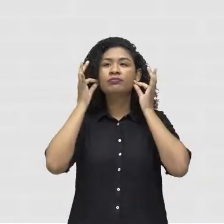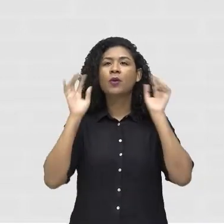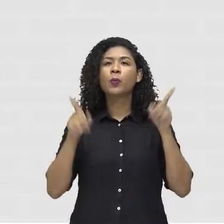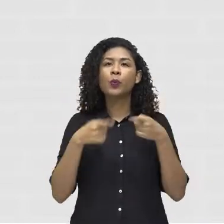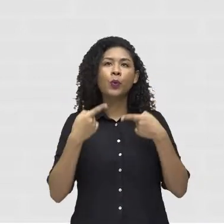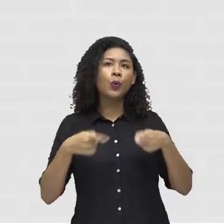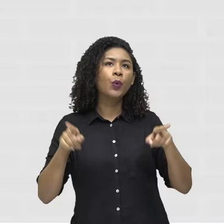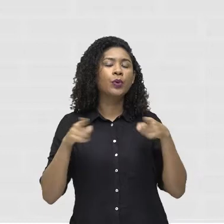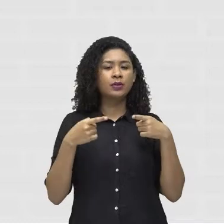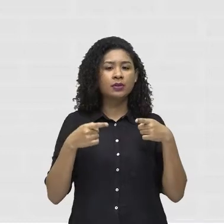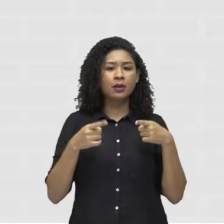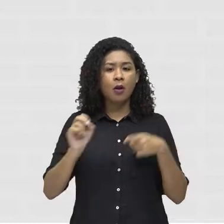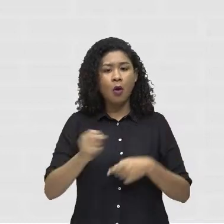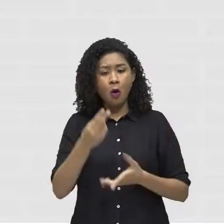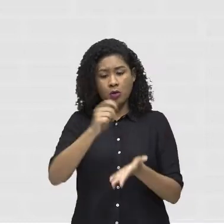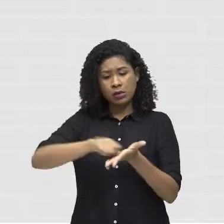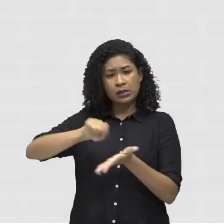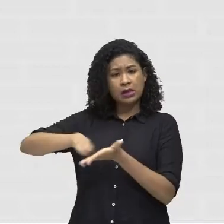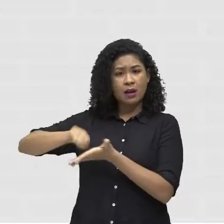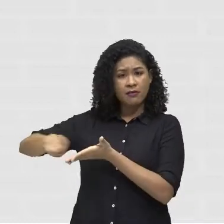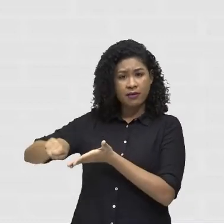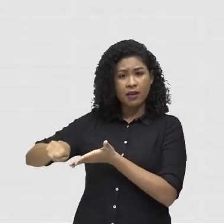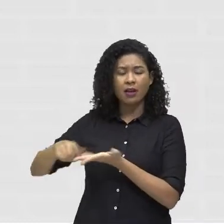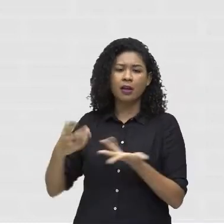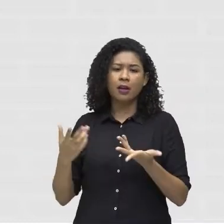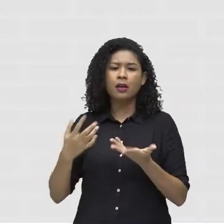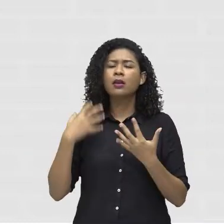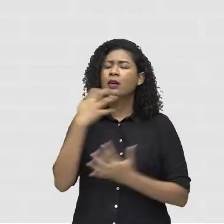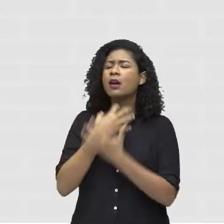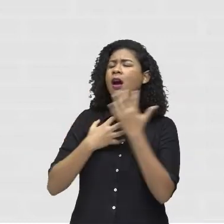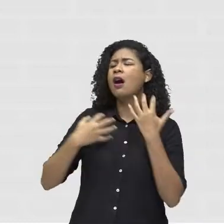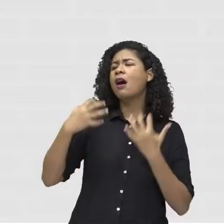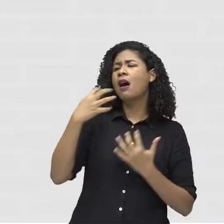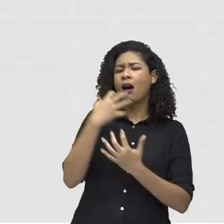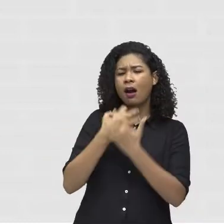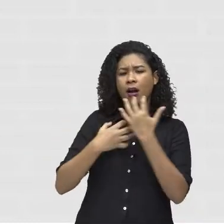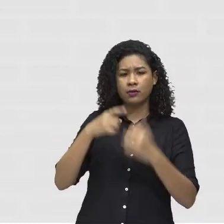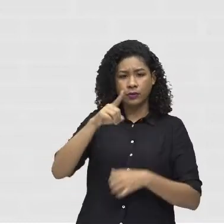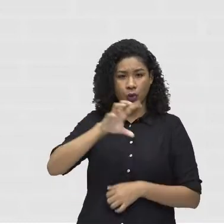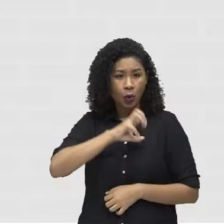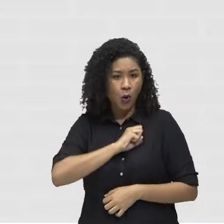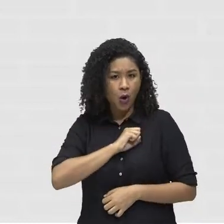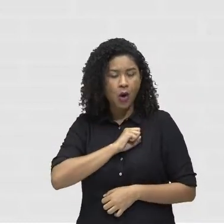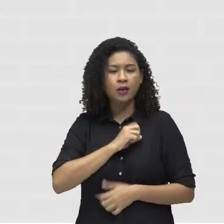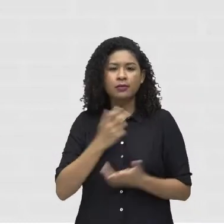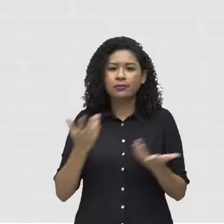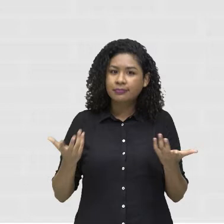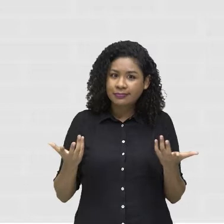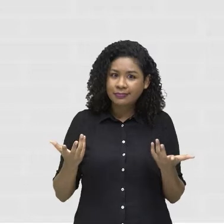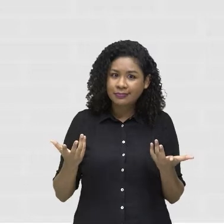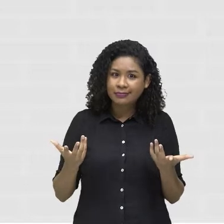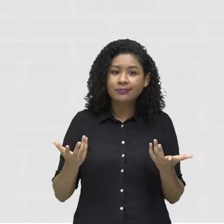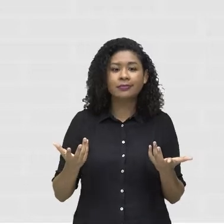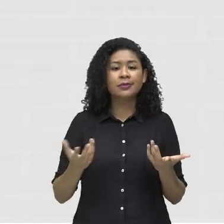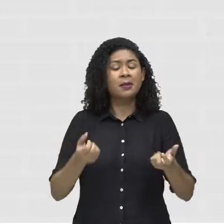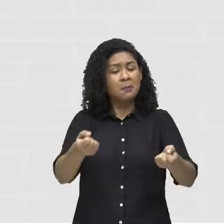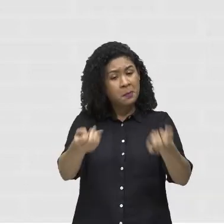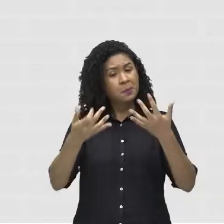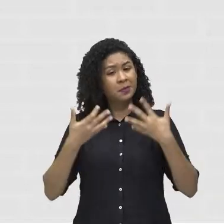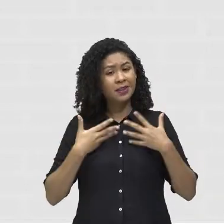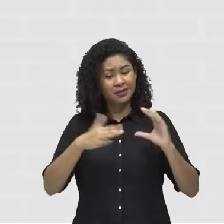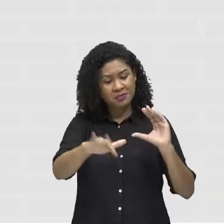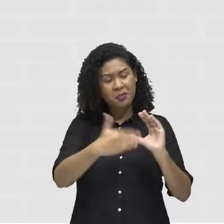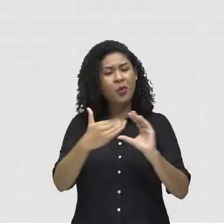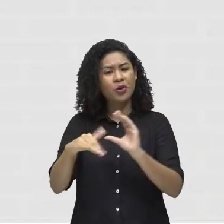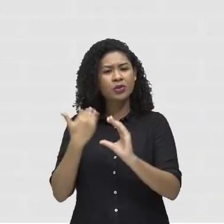gosta de escrever as músicas, ouvir, cantar, né? De repente você cria também aí. Então fala um pouquinho pra gente aí no chat se